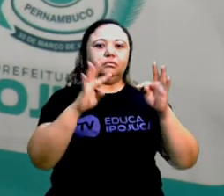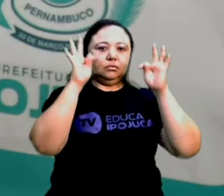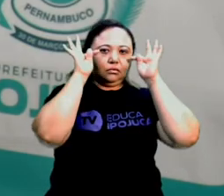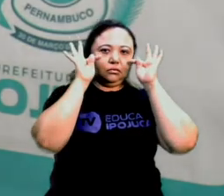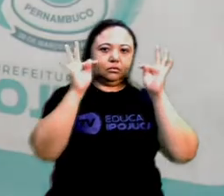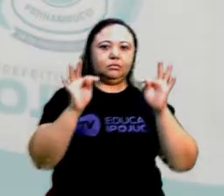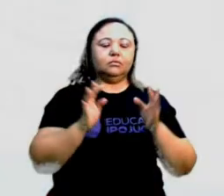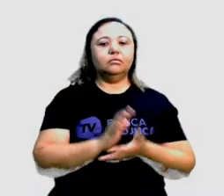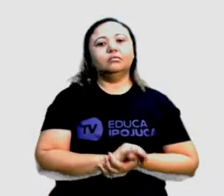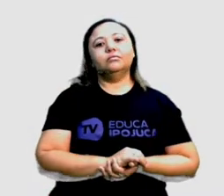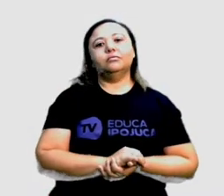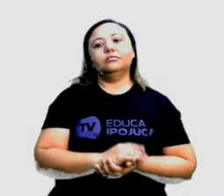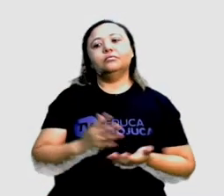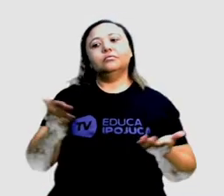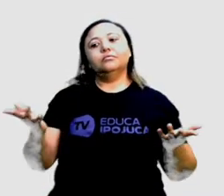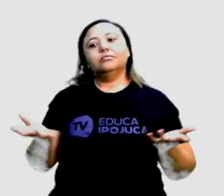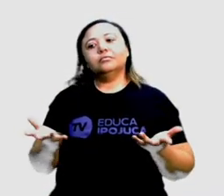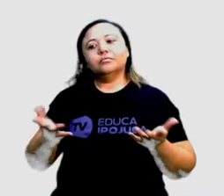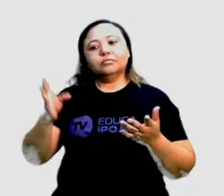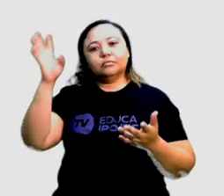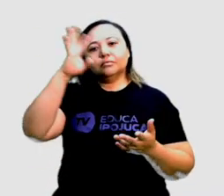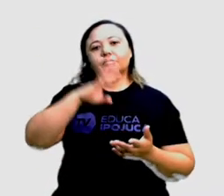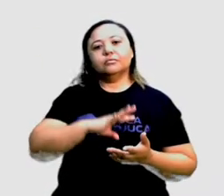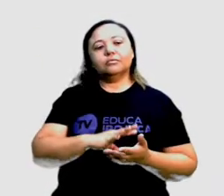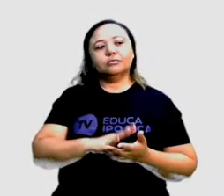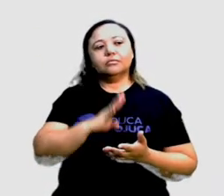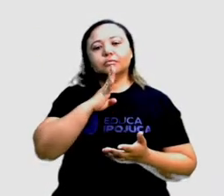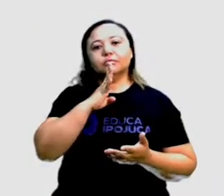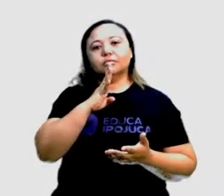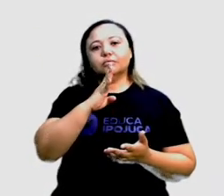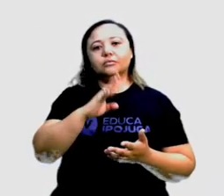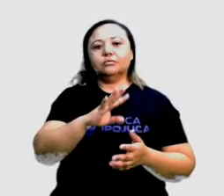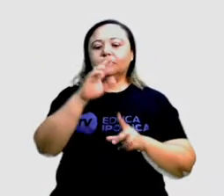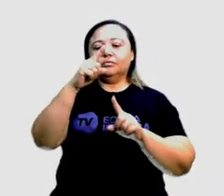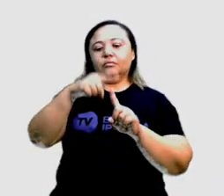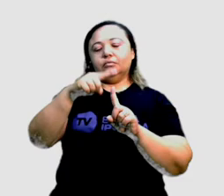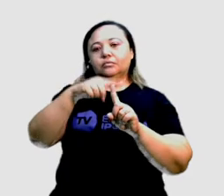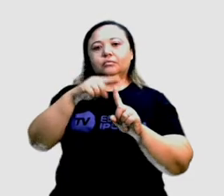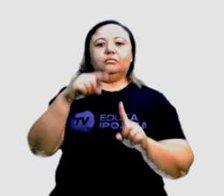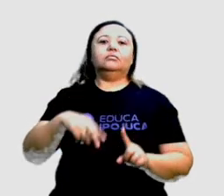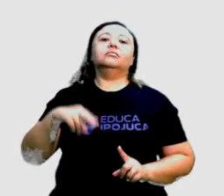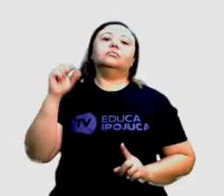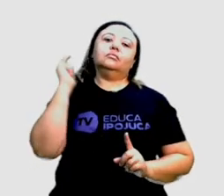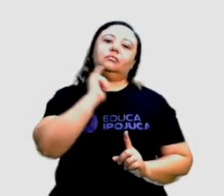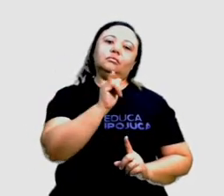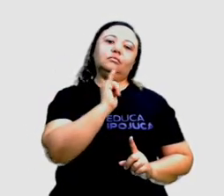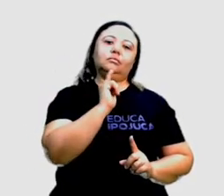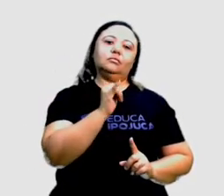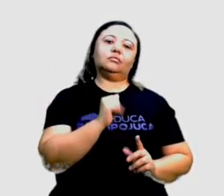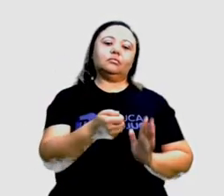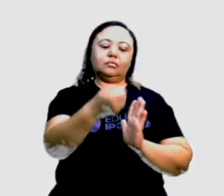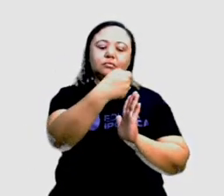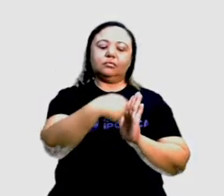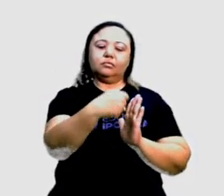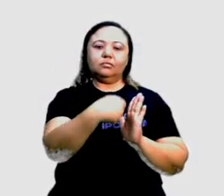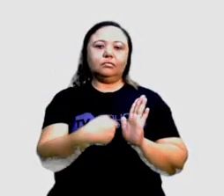nós conhecemos as diferentes perspectivas adotadas pelo narrador, ou seja, o foco narrativo. Ao contar uma